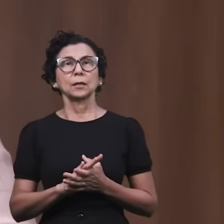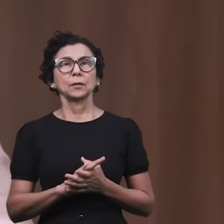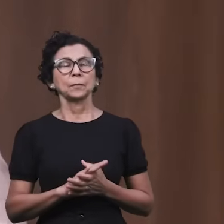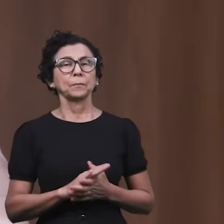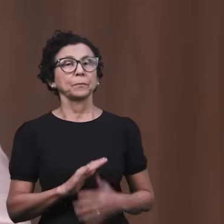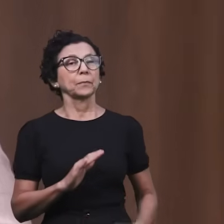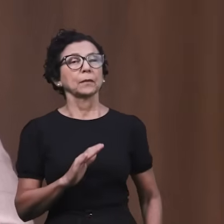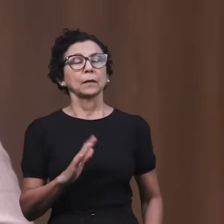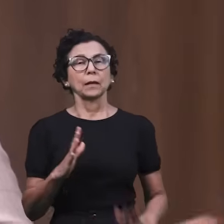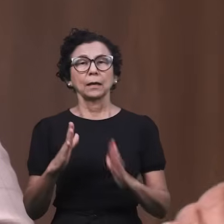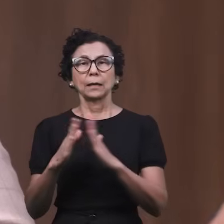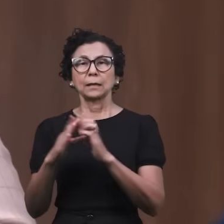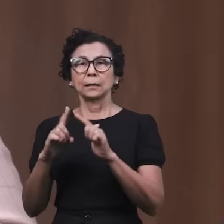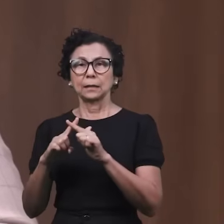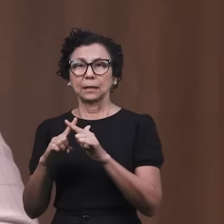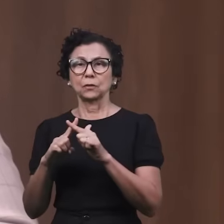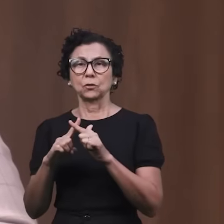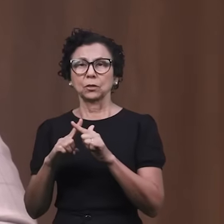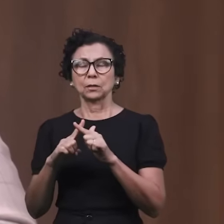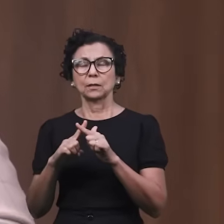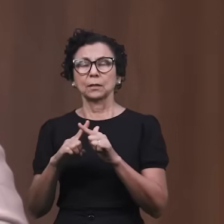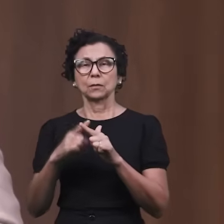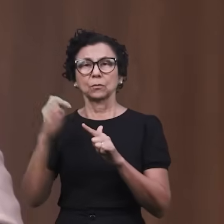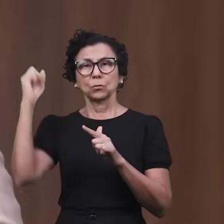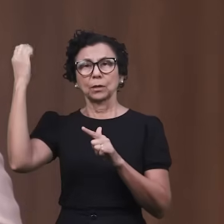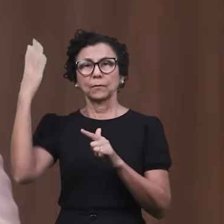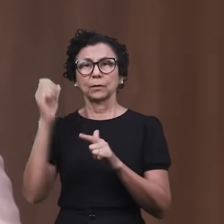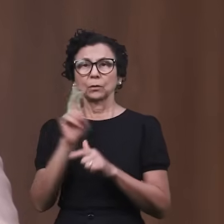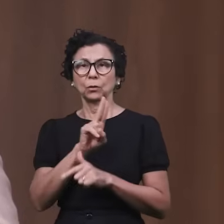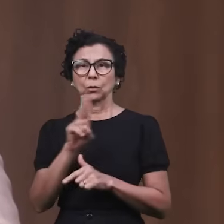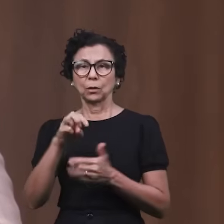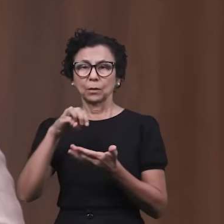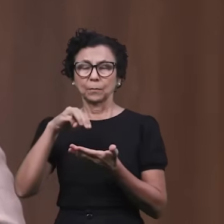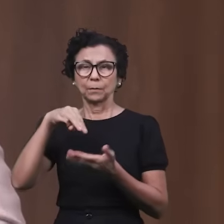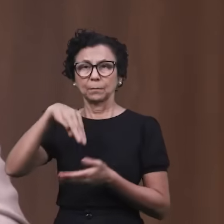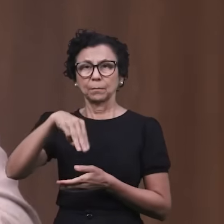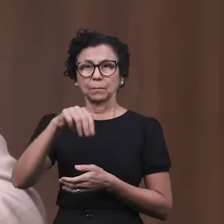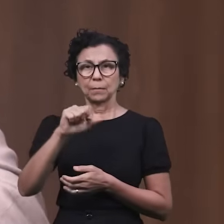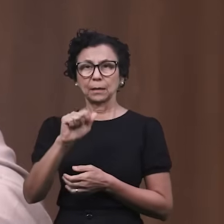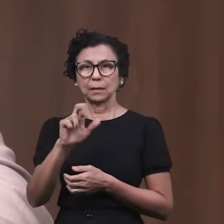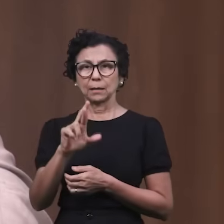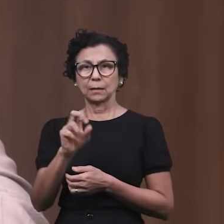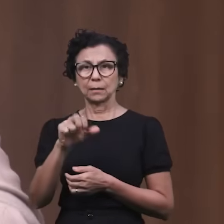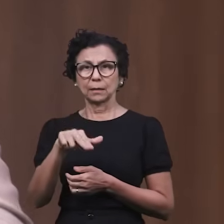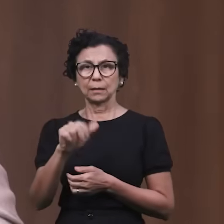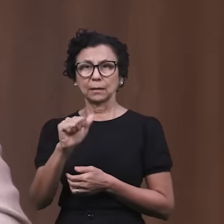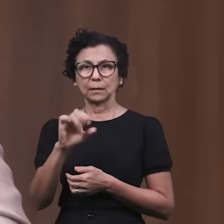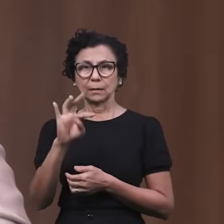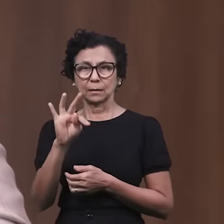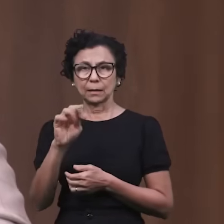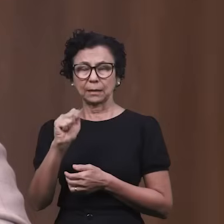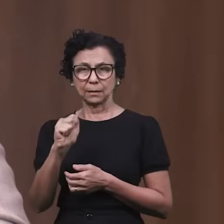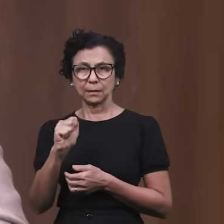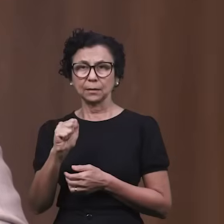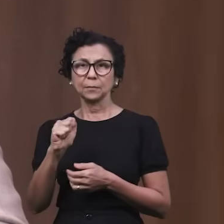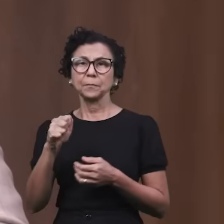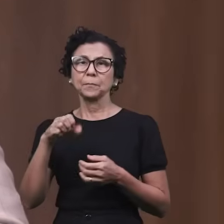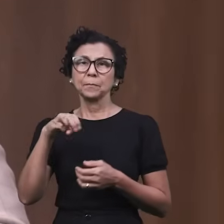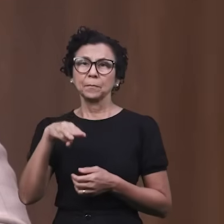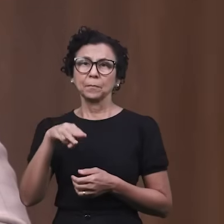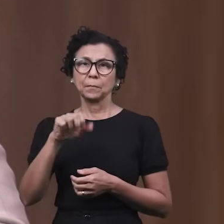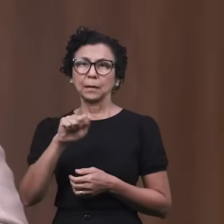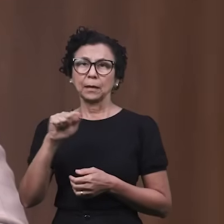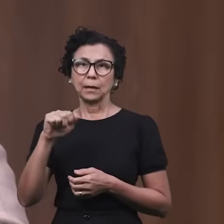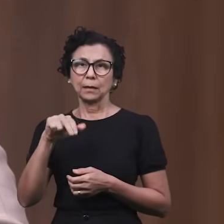igreja seria Maranata Manaim, e depois foi dividido, né? Maranata seriam os templos para pregar uma